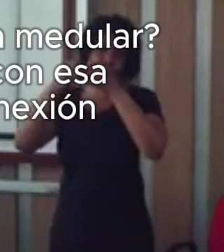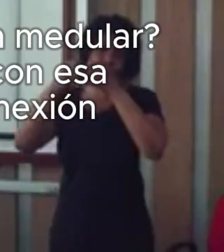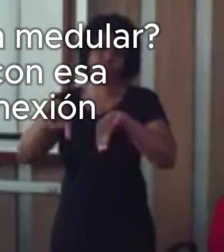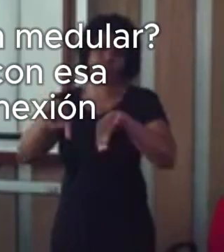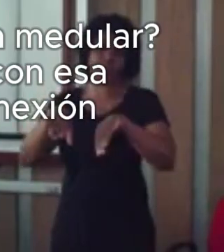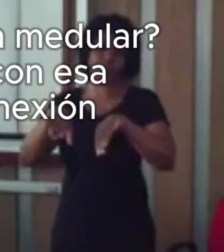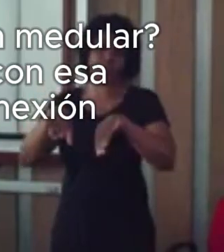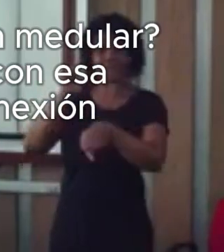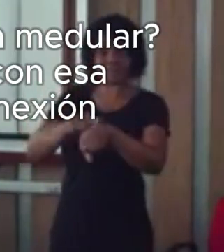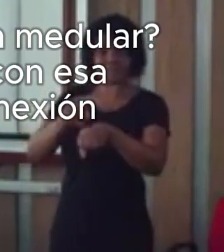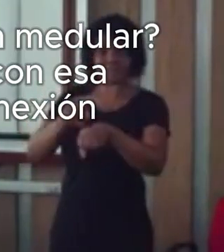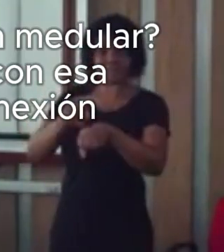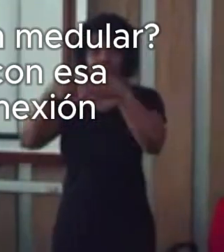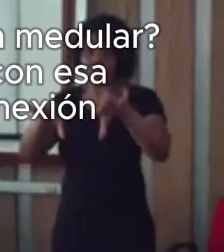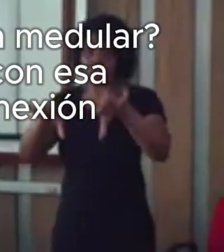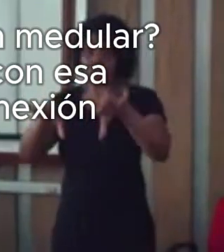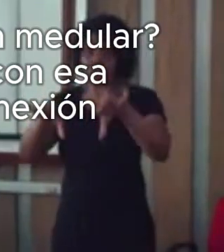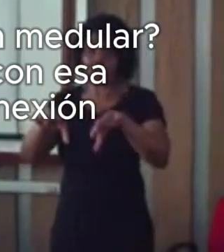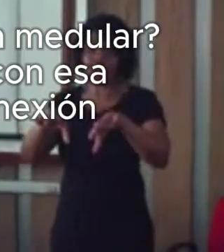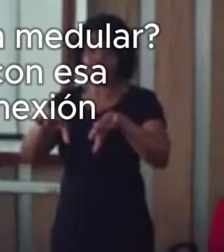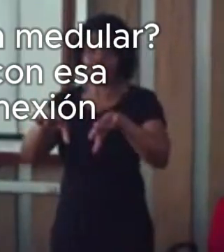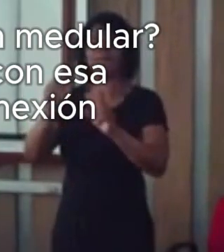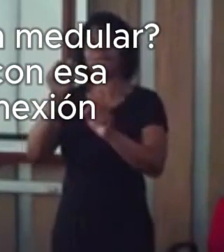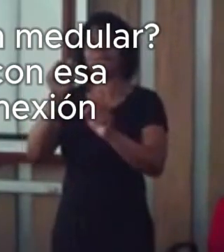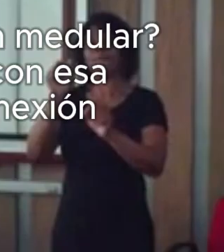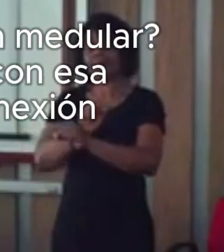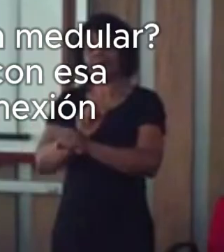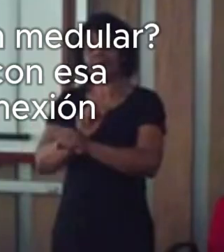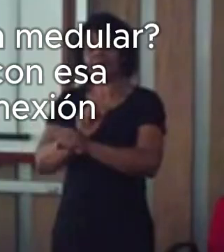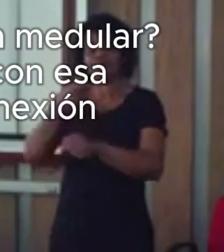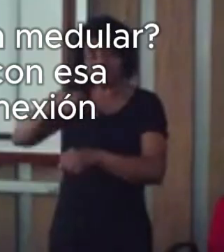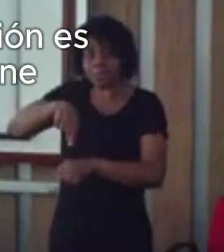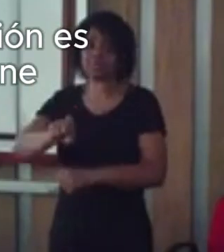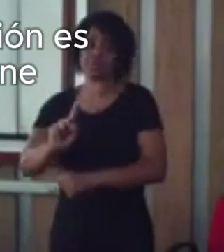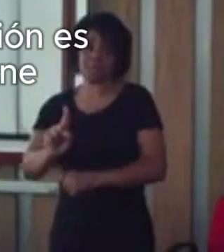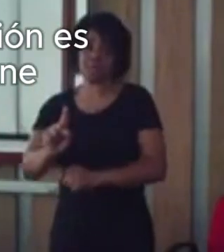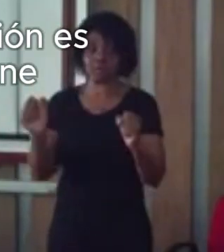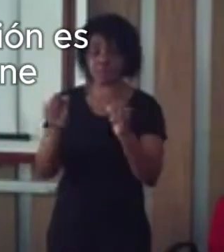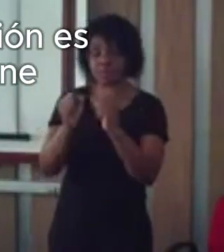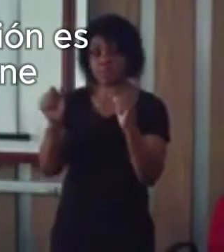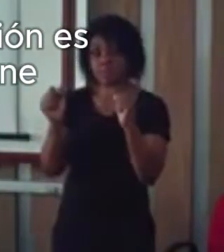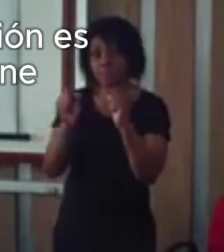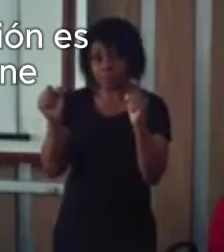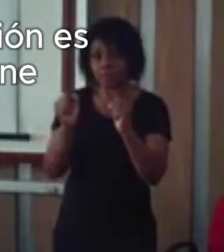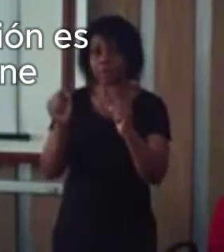que é danificado, o sinal para de passar. Tá? Então, no sistema nervoso,